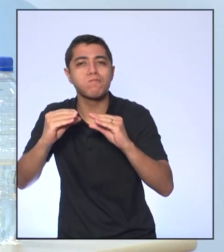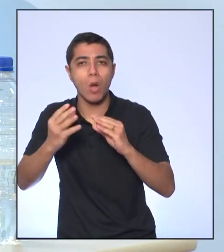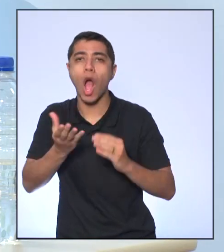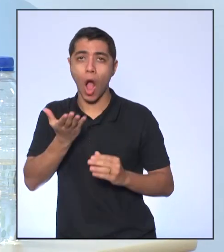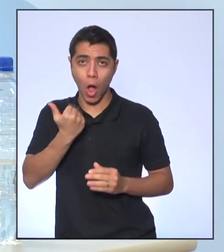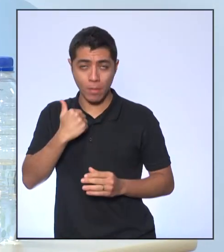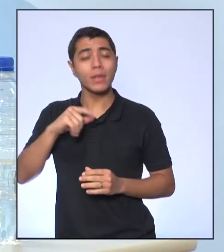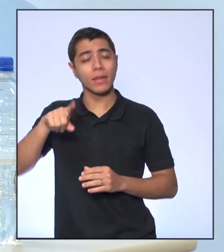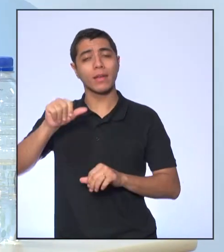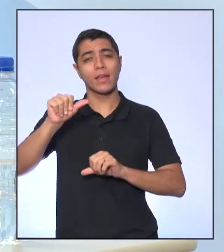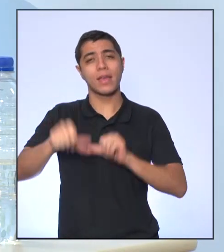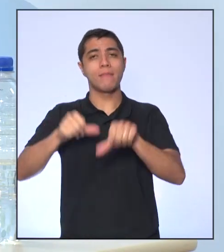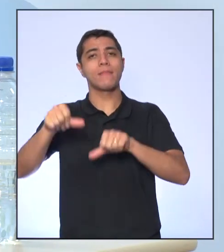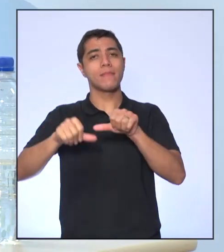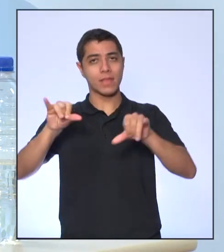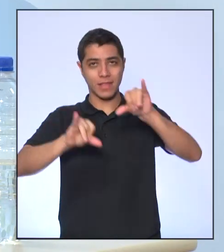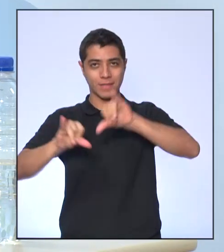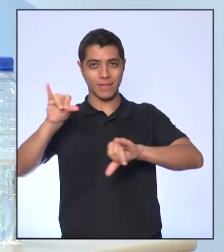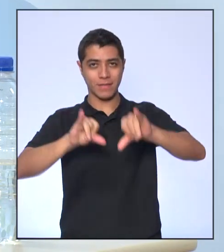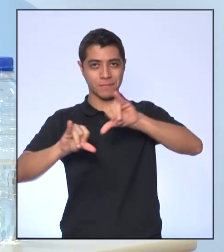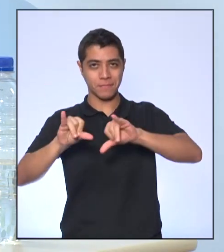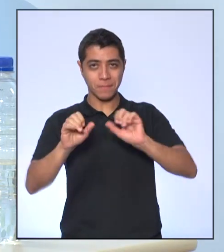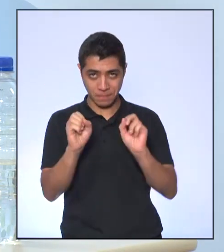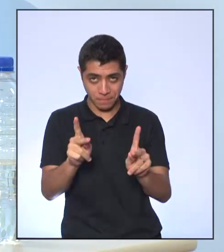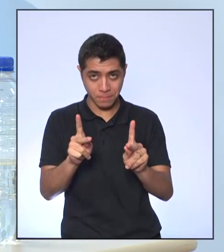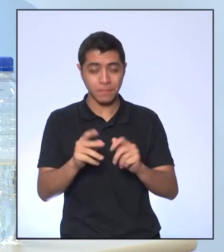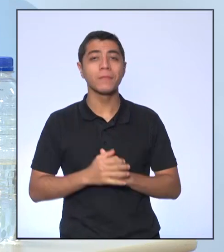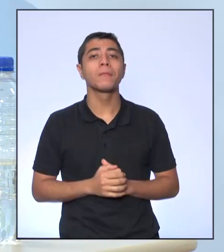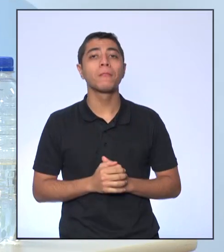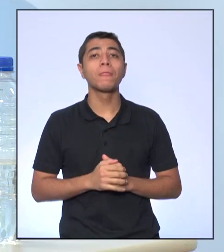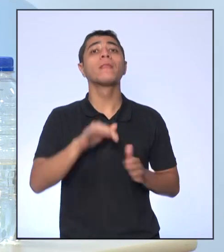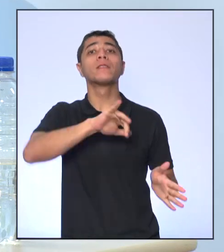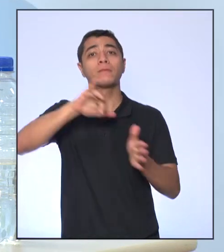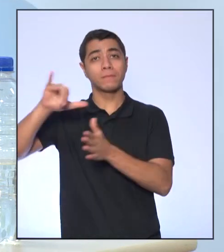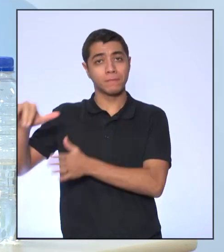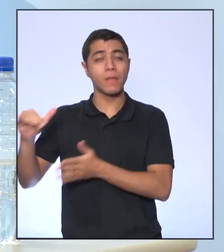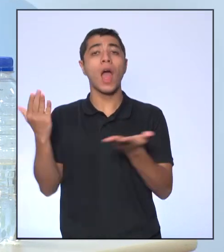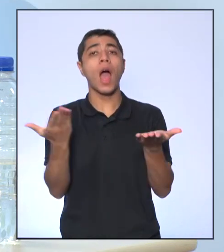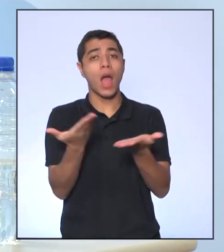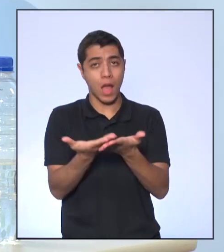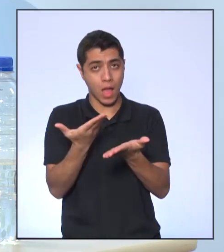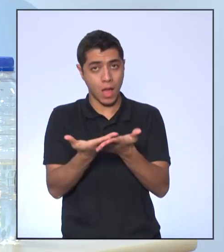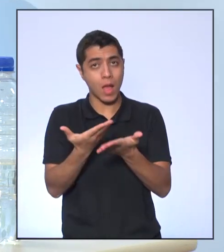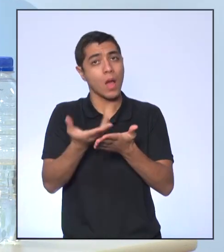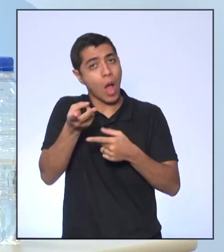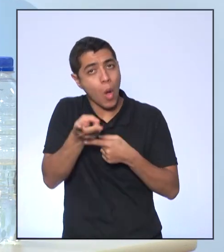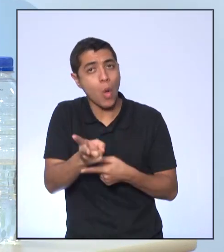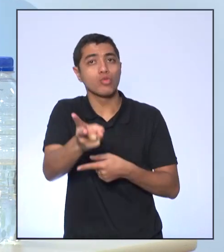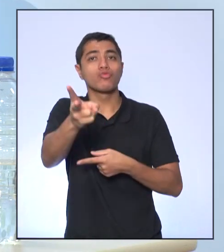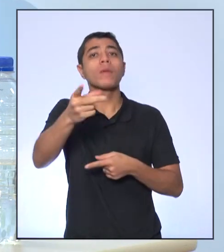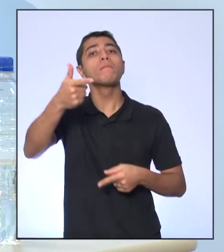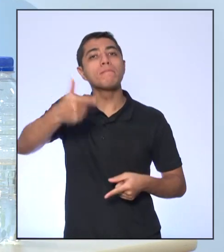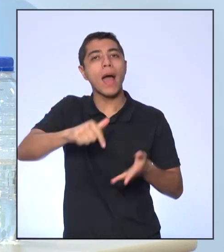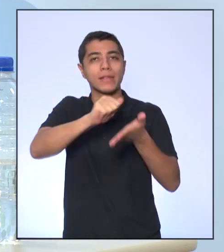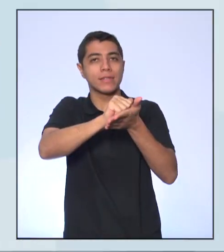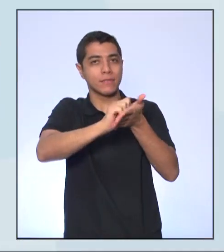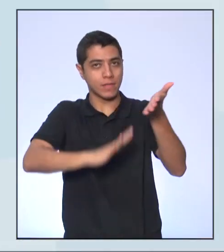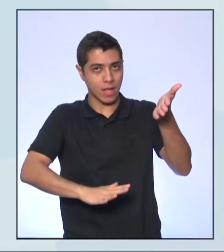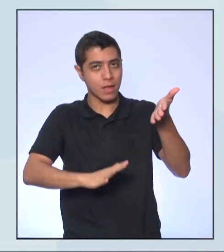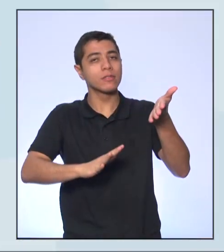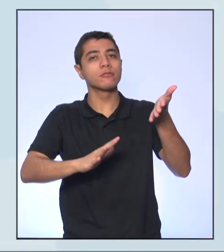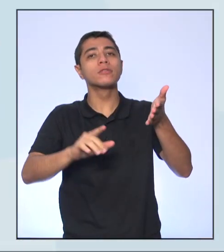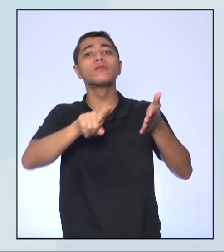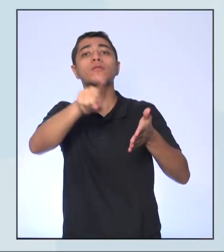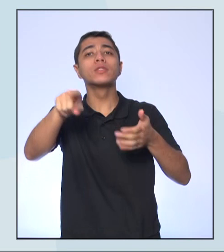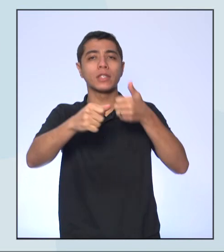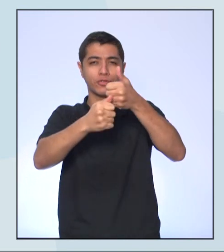bem? Então, a gente vai dar sequência na nossa aula com mais um exercício, certo? Que é uma interação agora pelo chat.